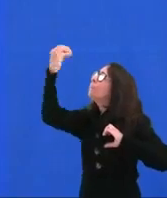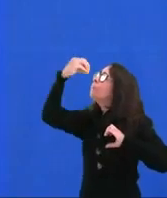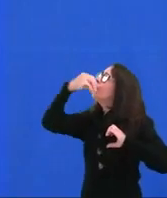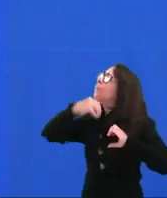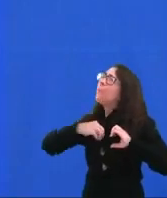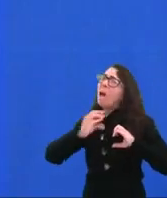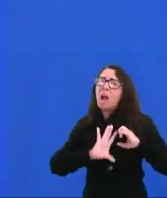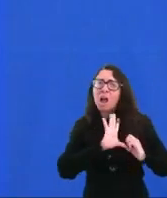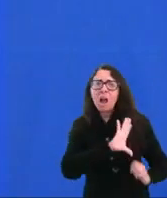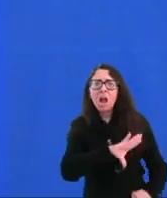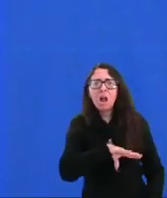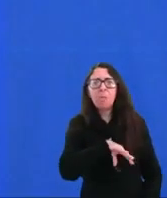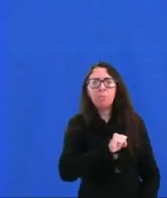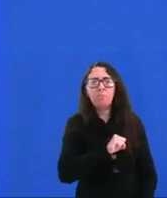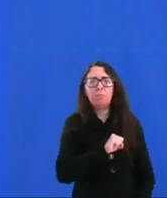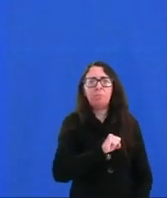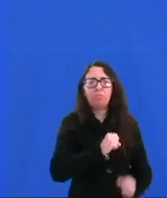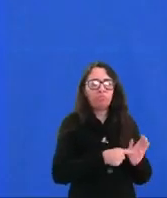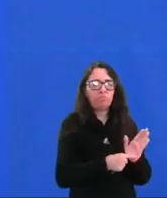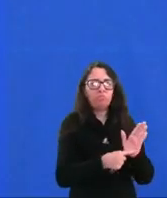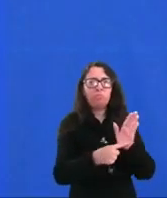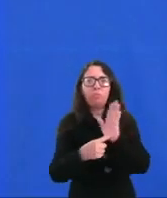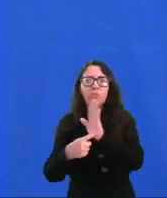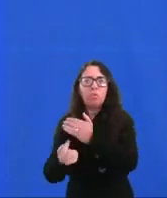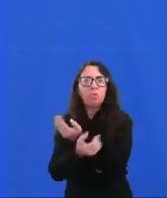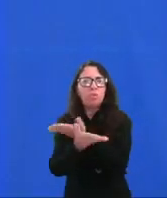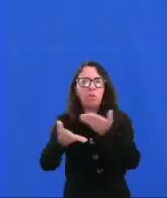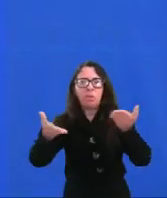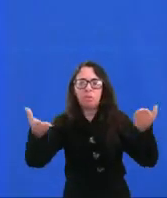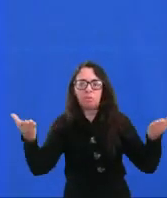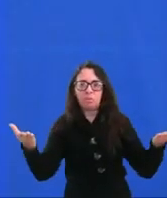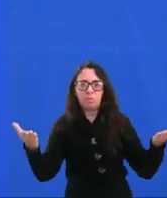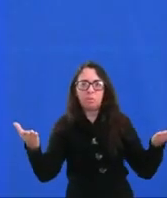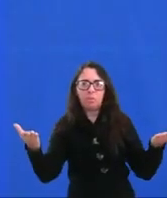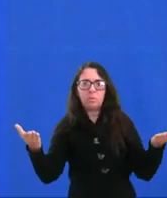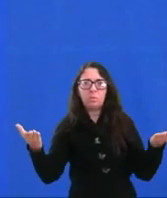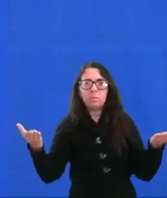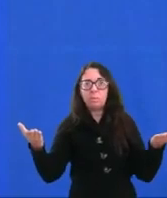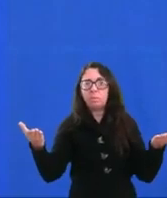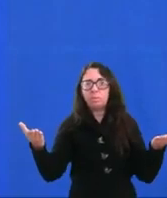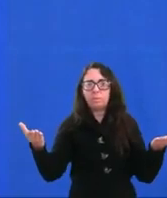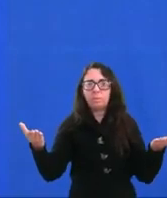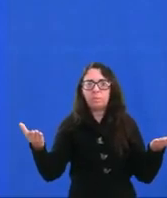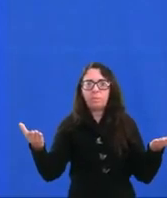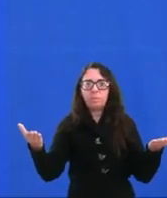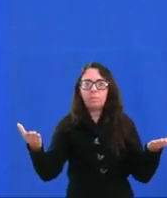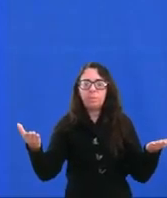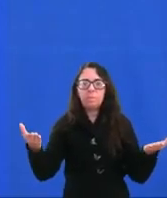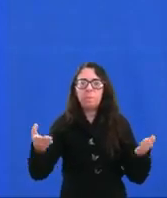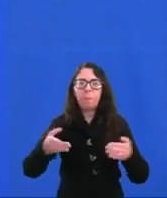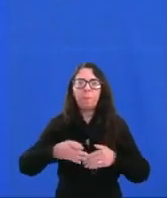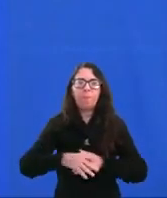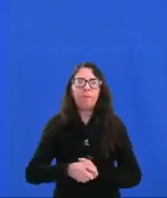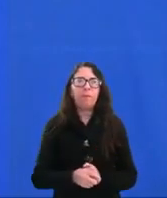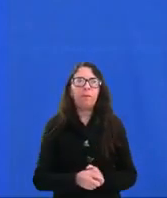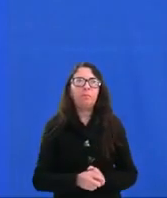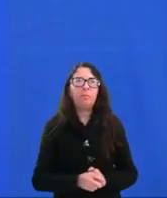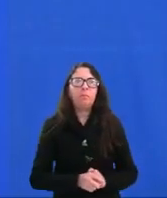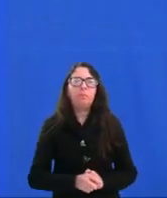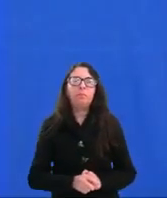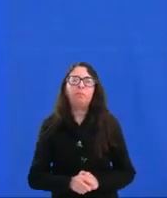identificaram os discípulos de Cristo por causa do amor existente entre